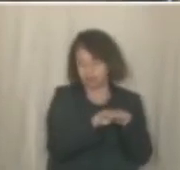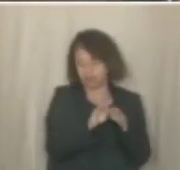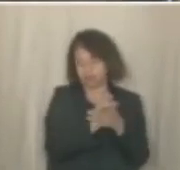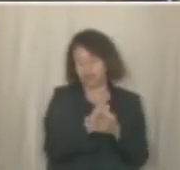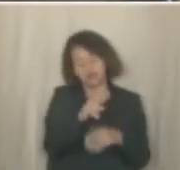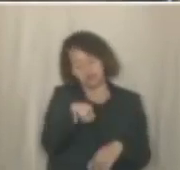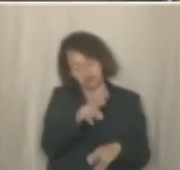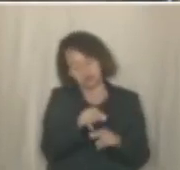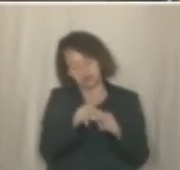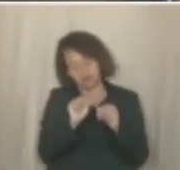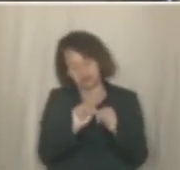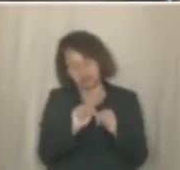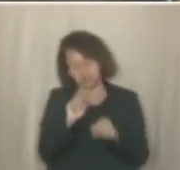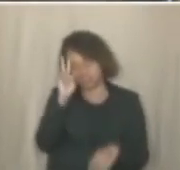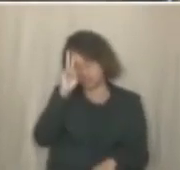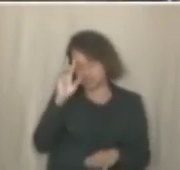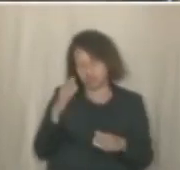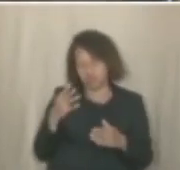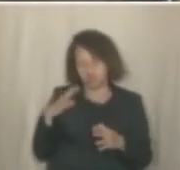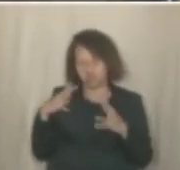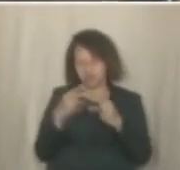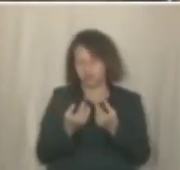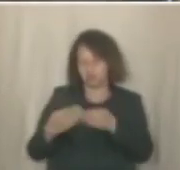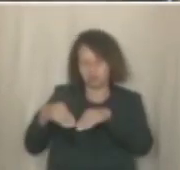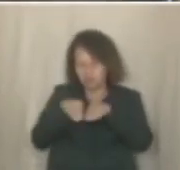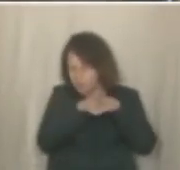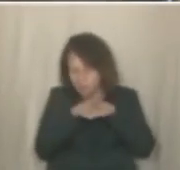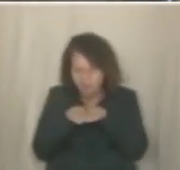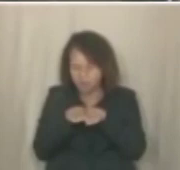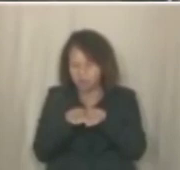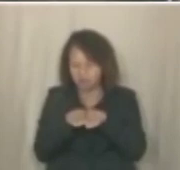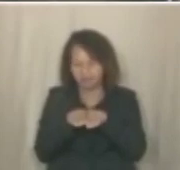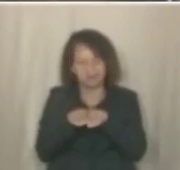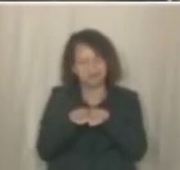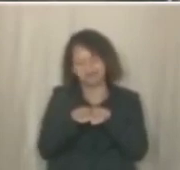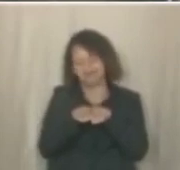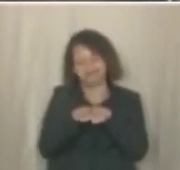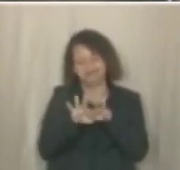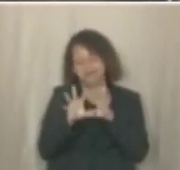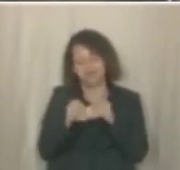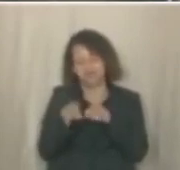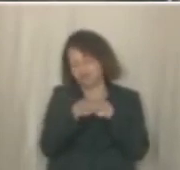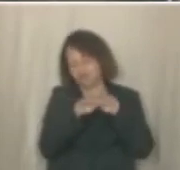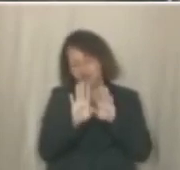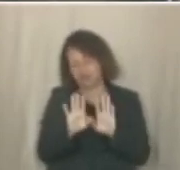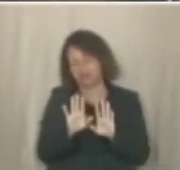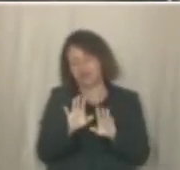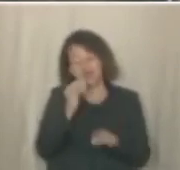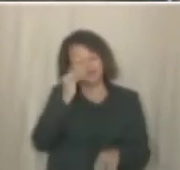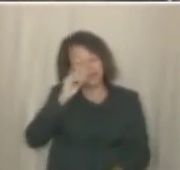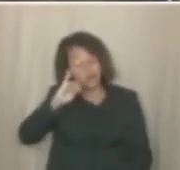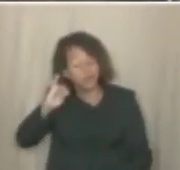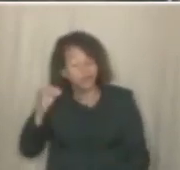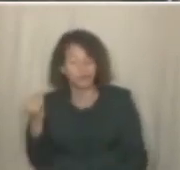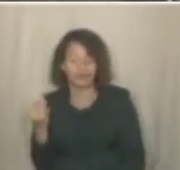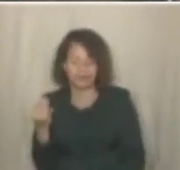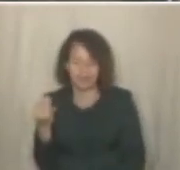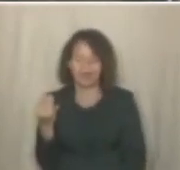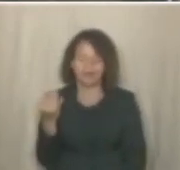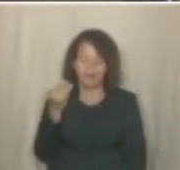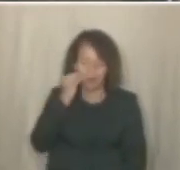nós temos que fazer. Essa história de que todos nós somos iguais, não. Nem sempre todos nós somos iguais. As oportunidades,